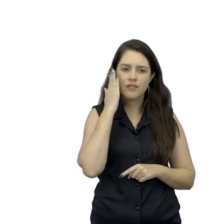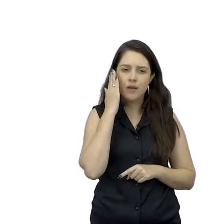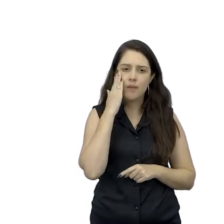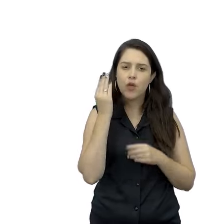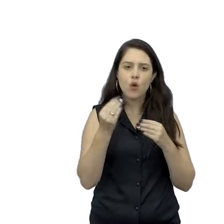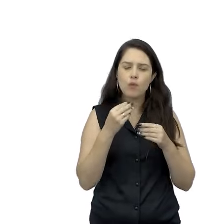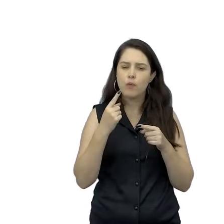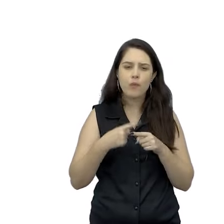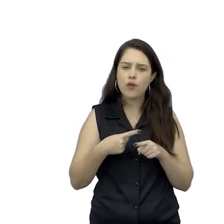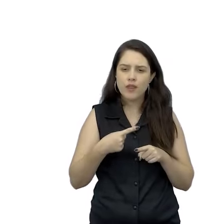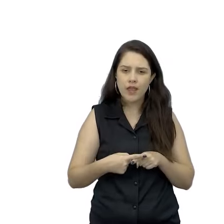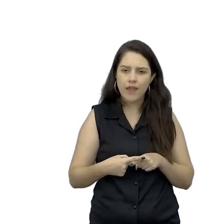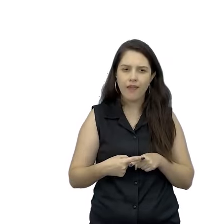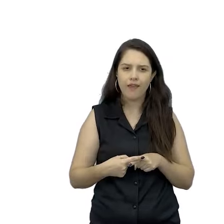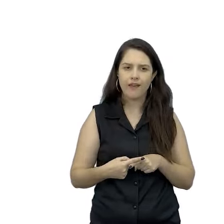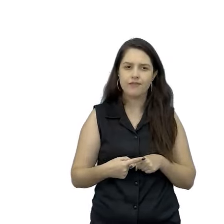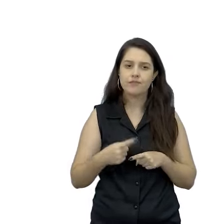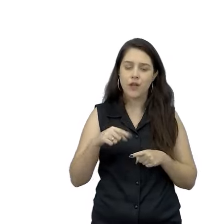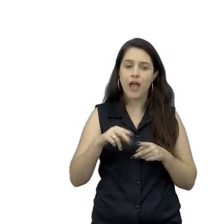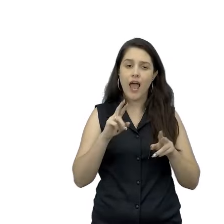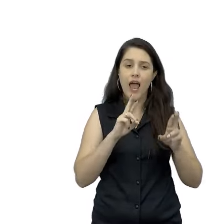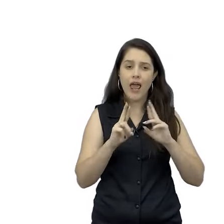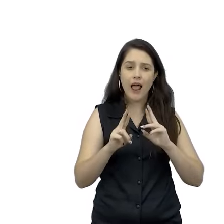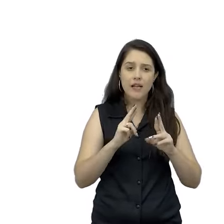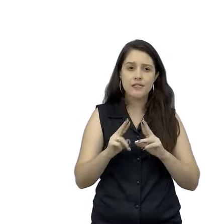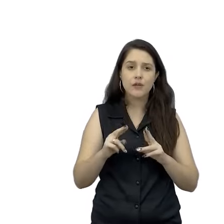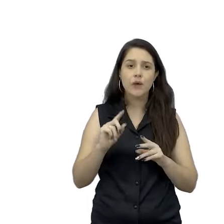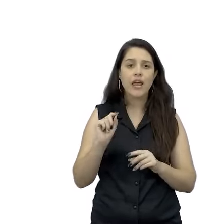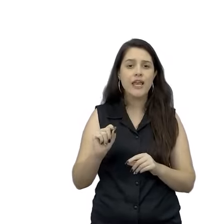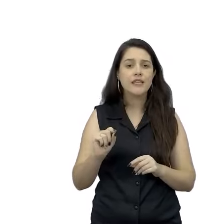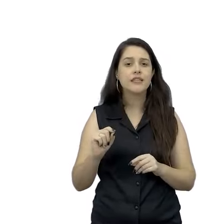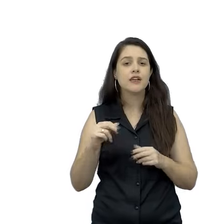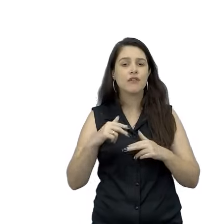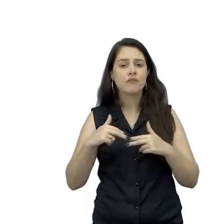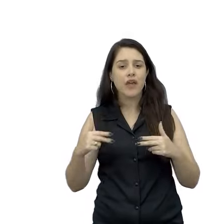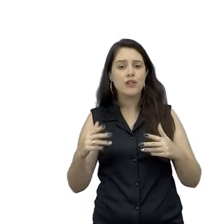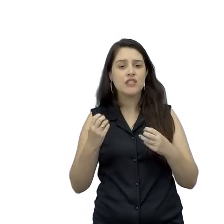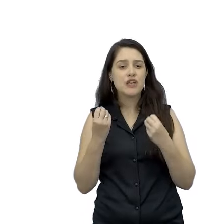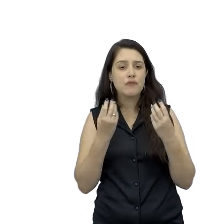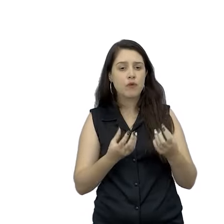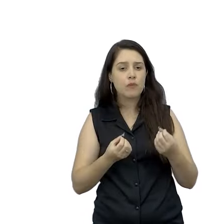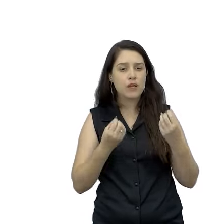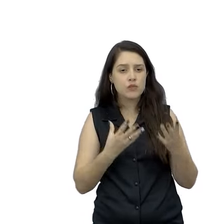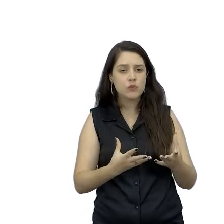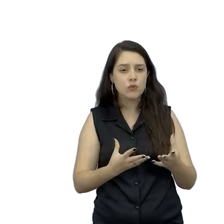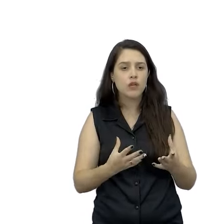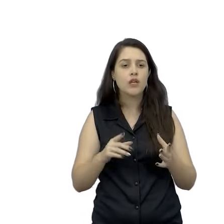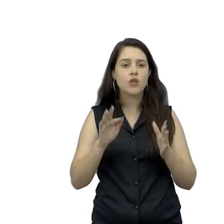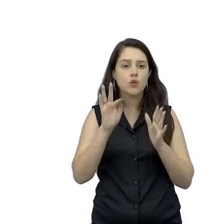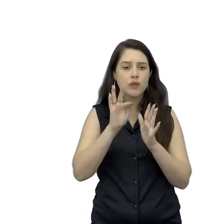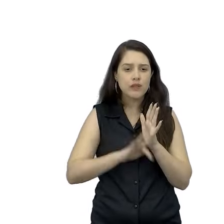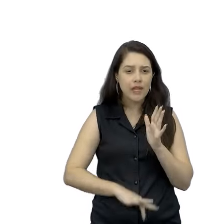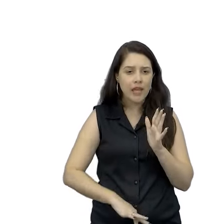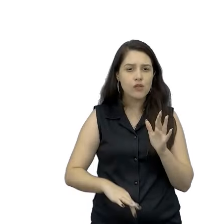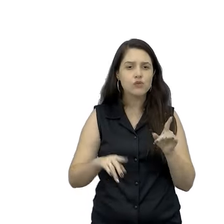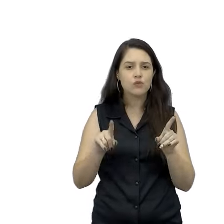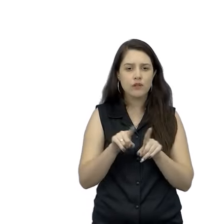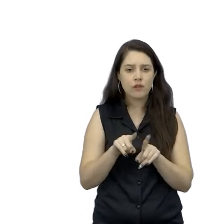o quê? Né, a relação entre as informações, né, do texto lido. E como